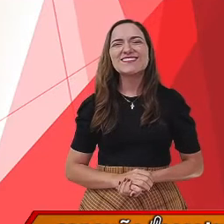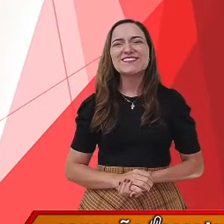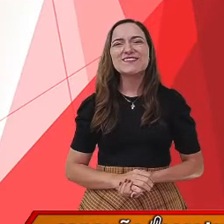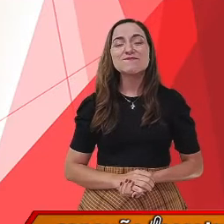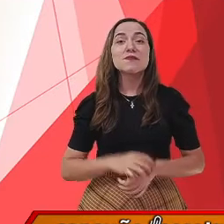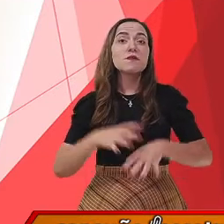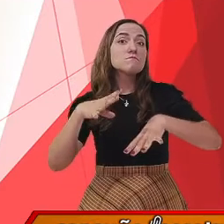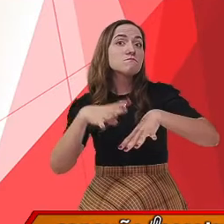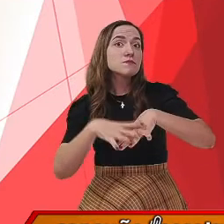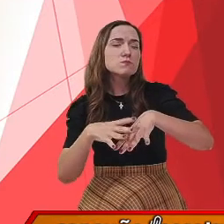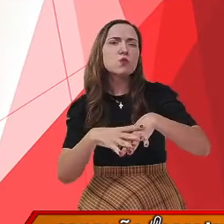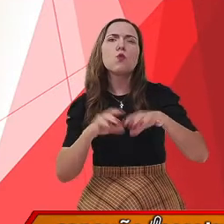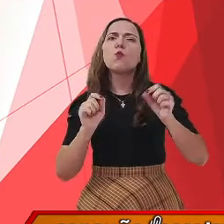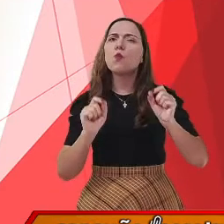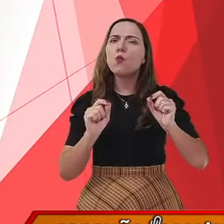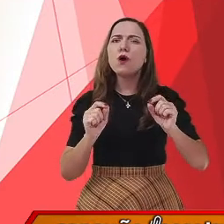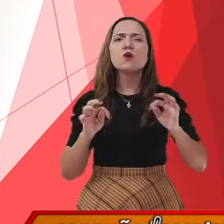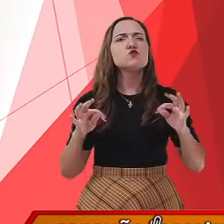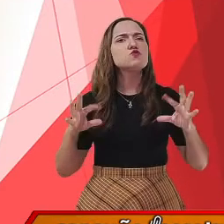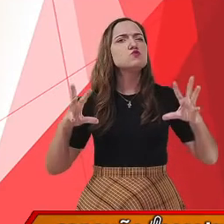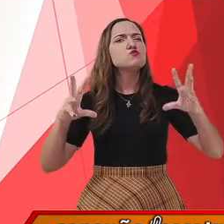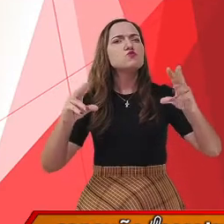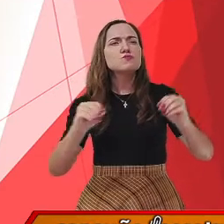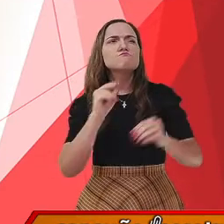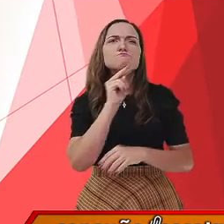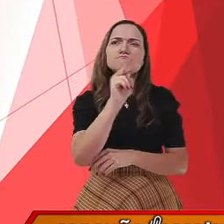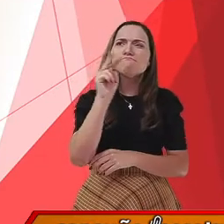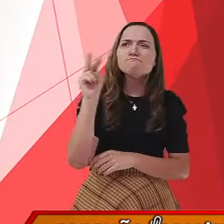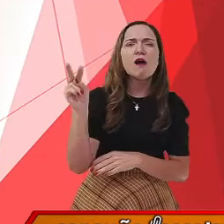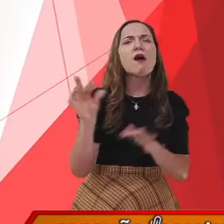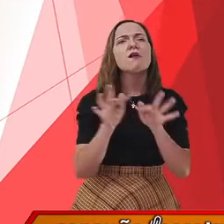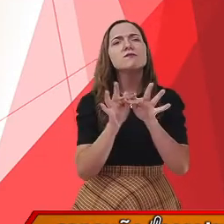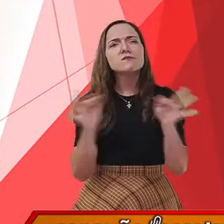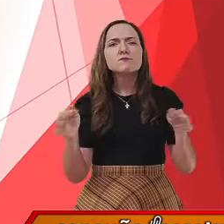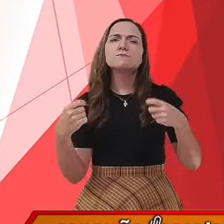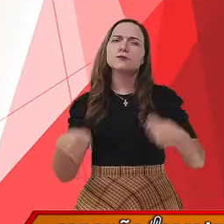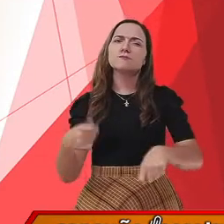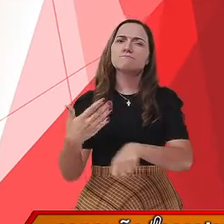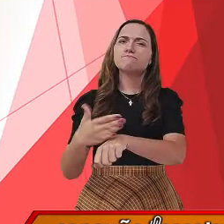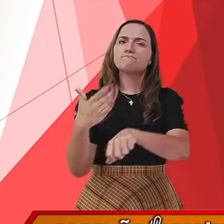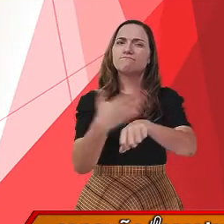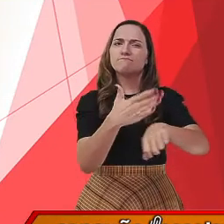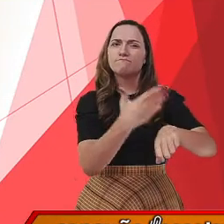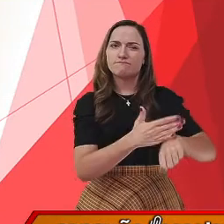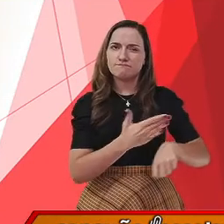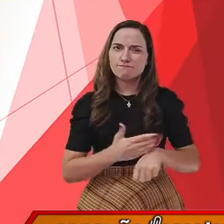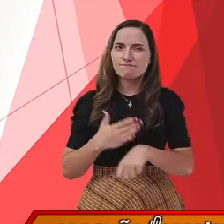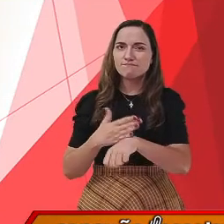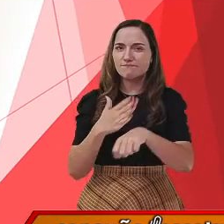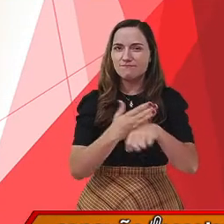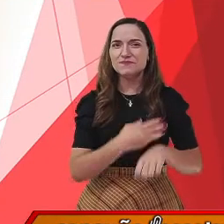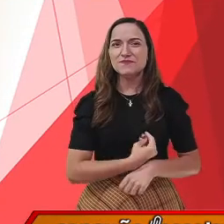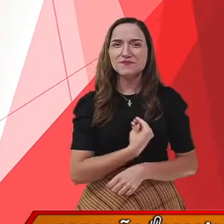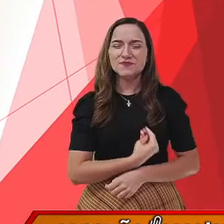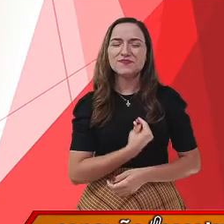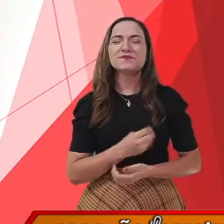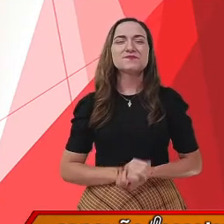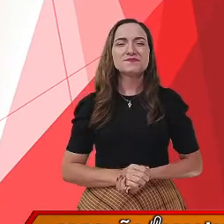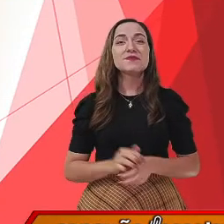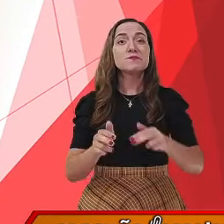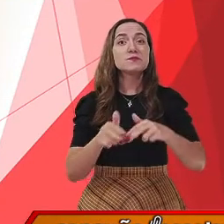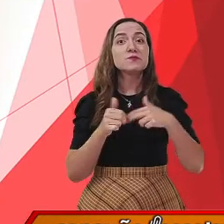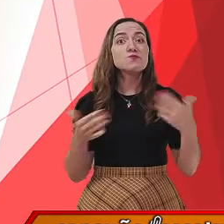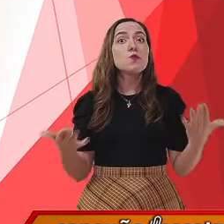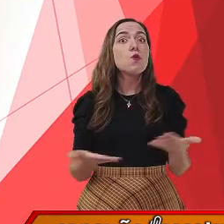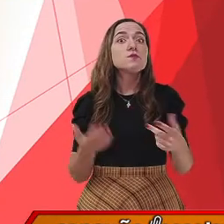Na matemática, tudo fica mais fácil se você usar na vida real. Por isso, vamos aprender